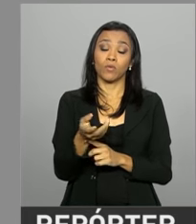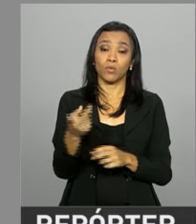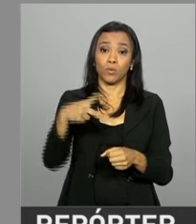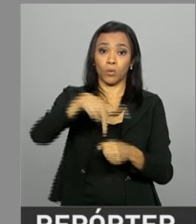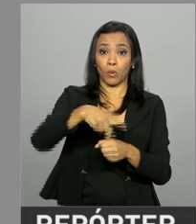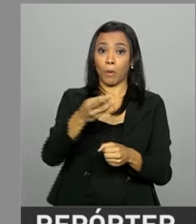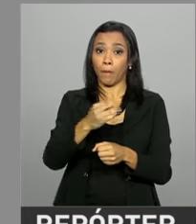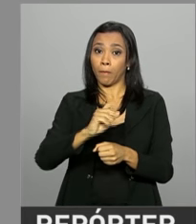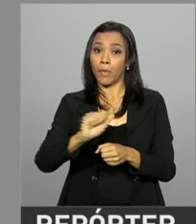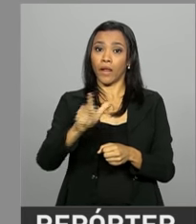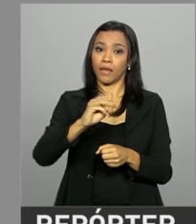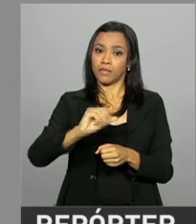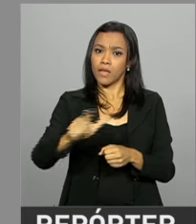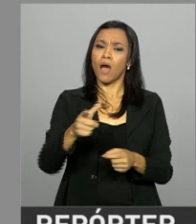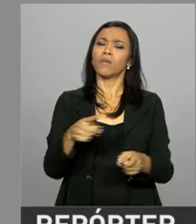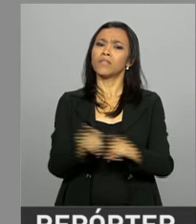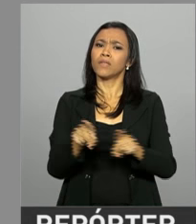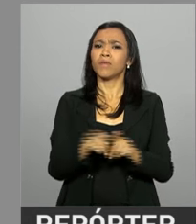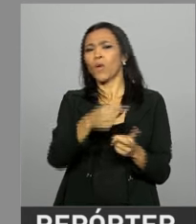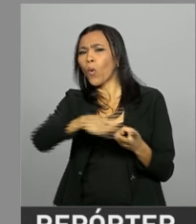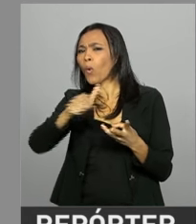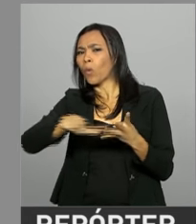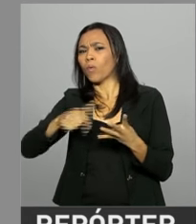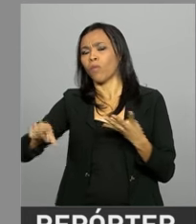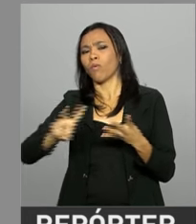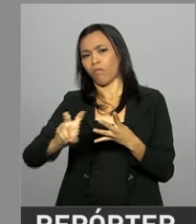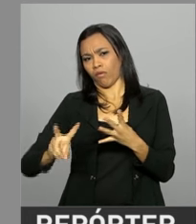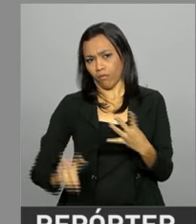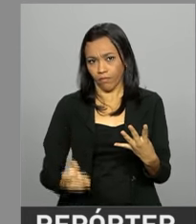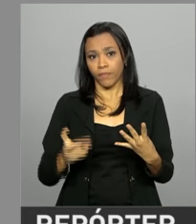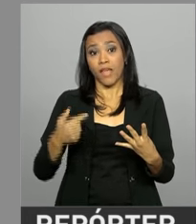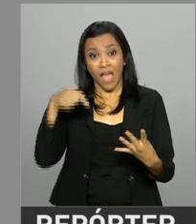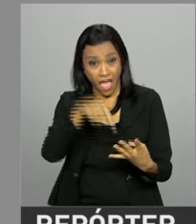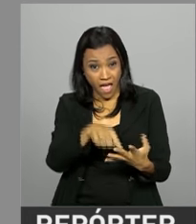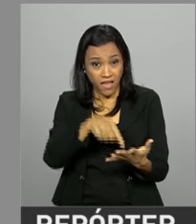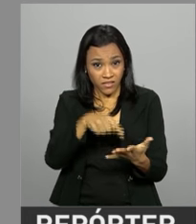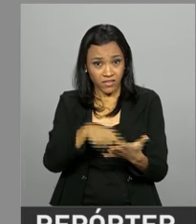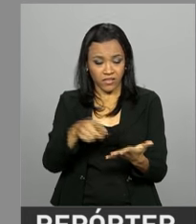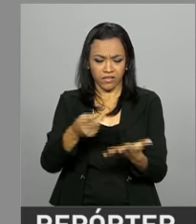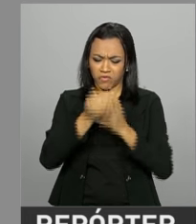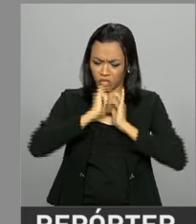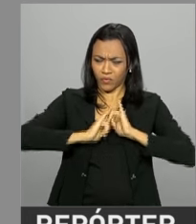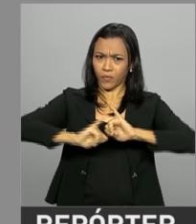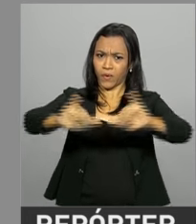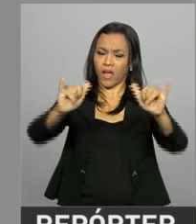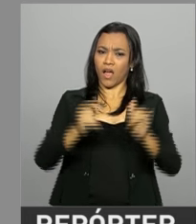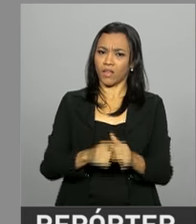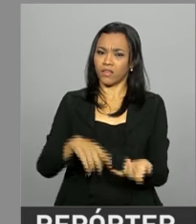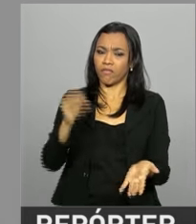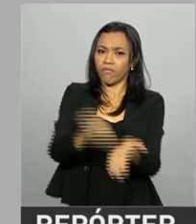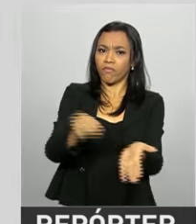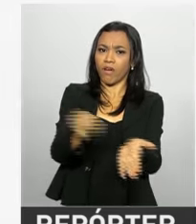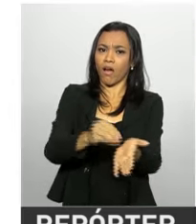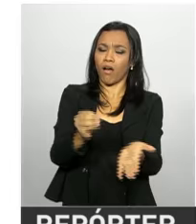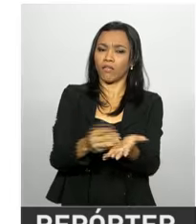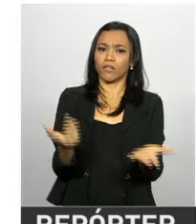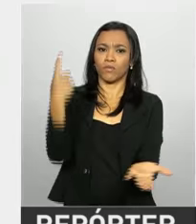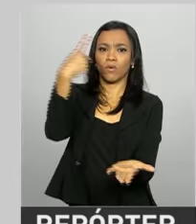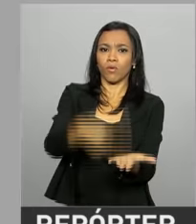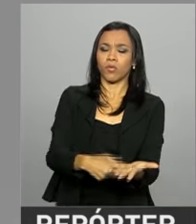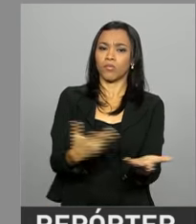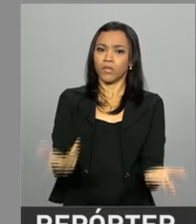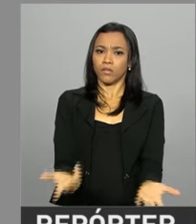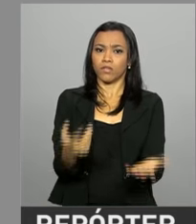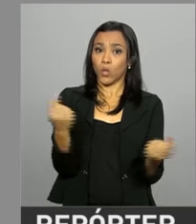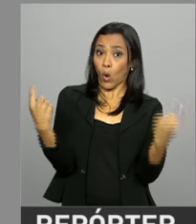leis do trabalho a nota também diz que essas acusações elas foram atribuídas de maneira irresponsável ao governo de Michel Temer